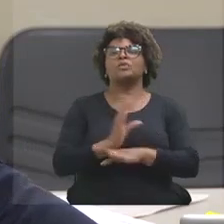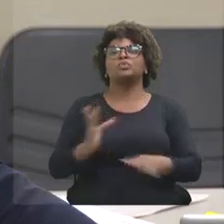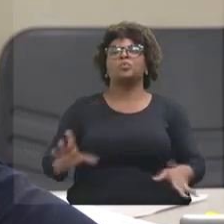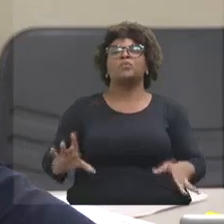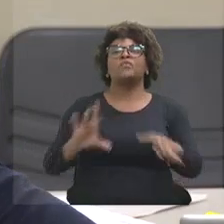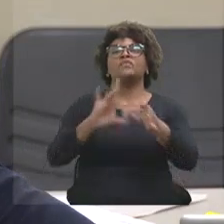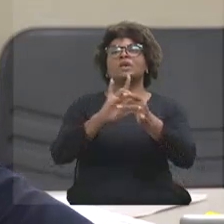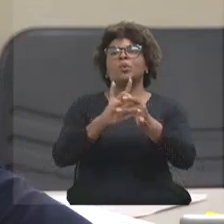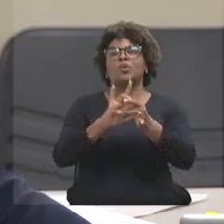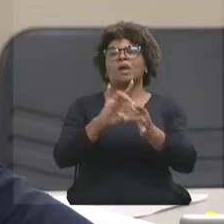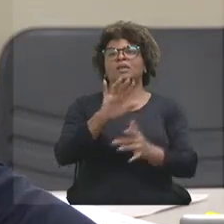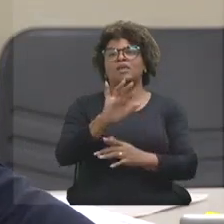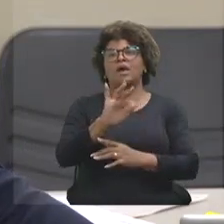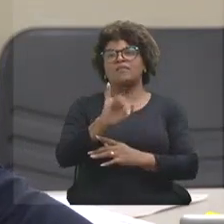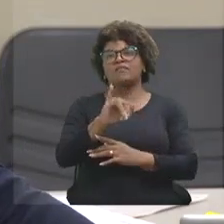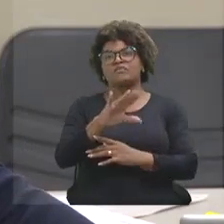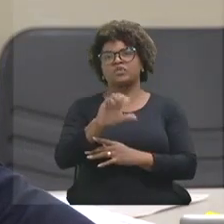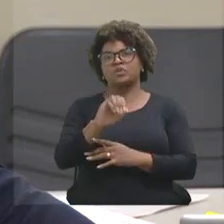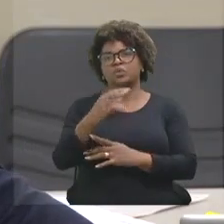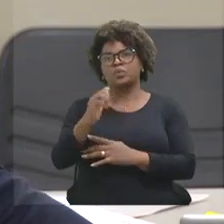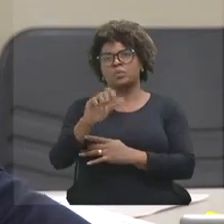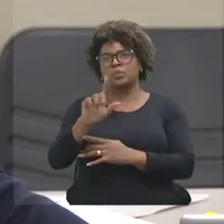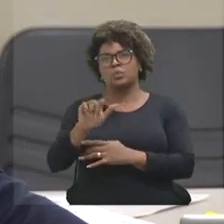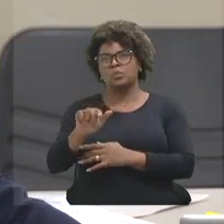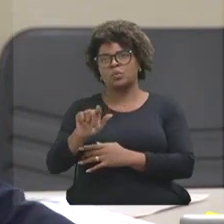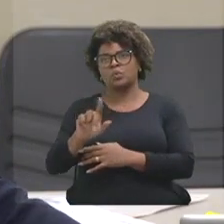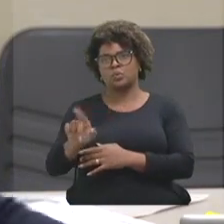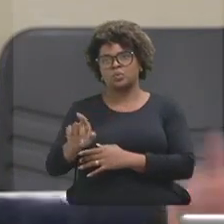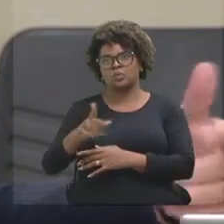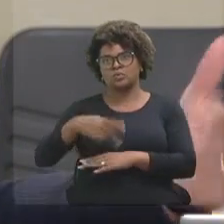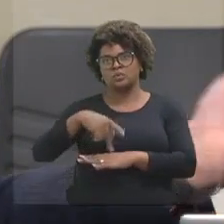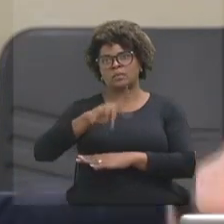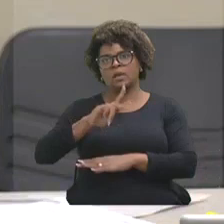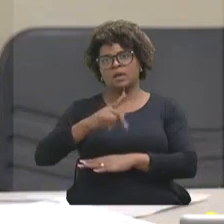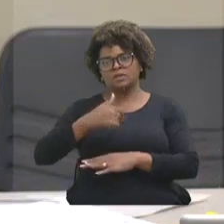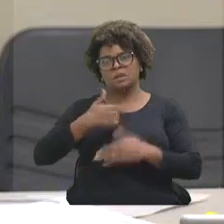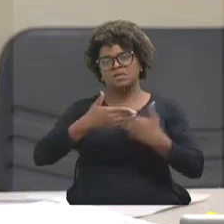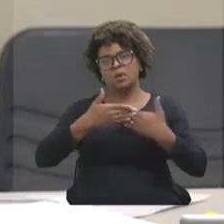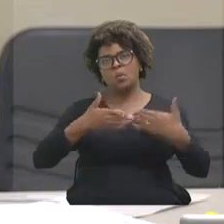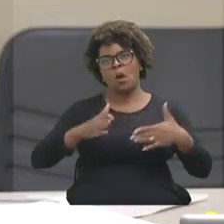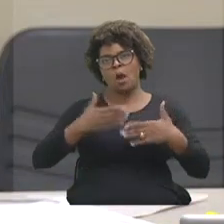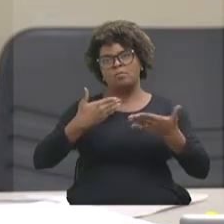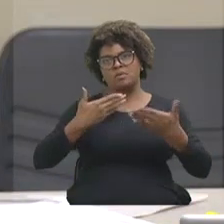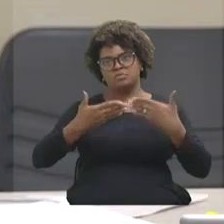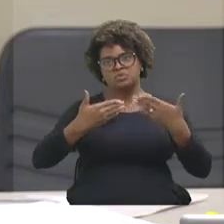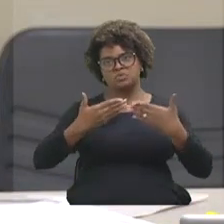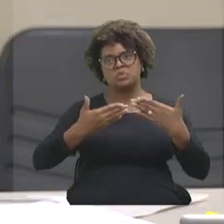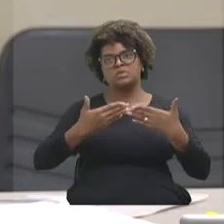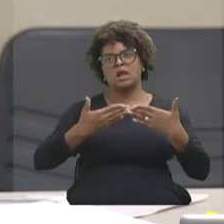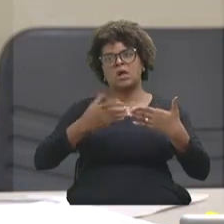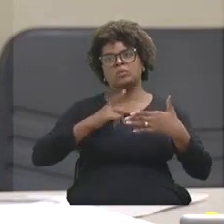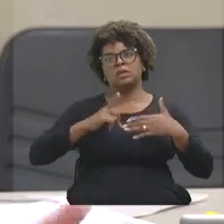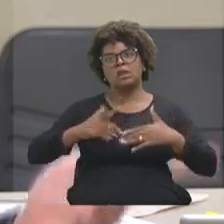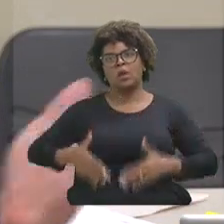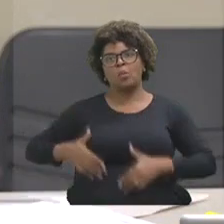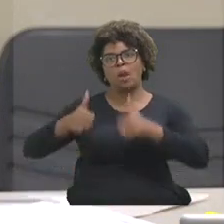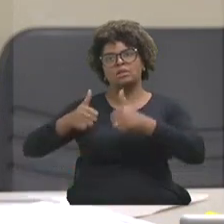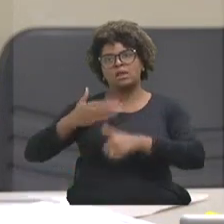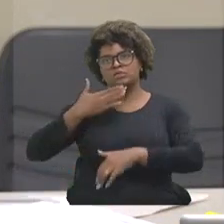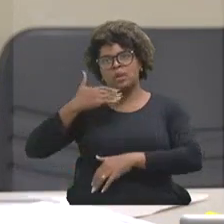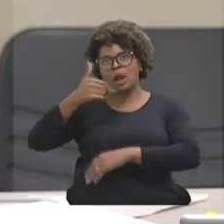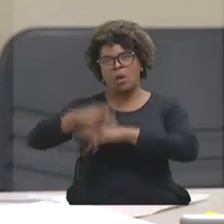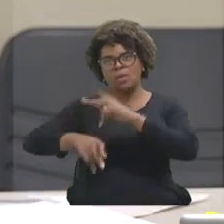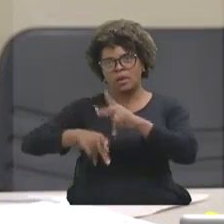da Fiocruz no país mas estou aberto a qualquer discussão que gere qualidade para a população Então acho que